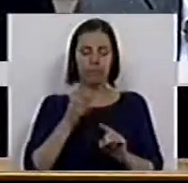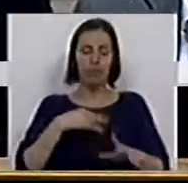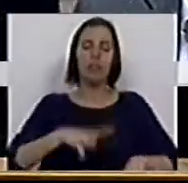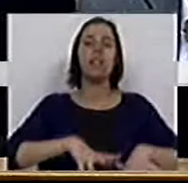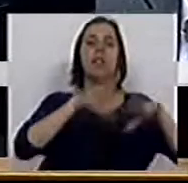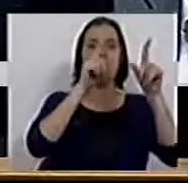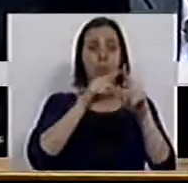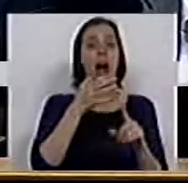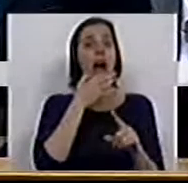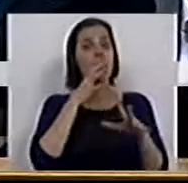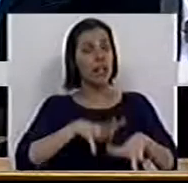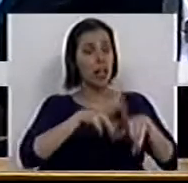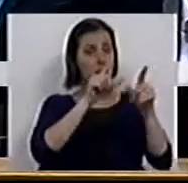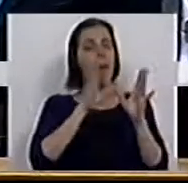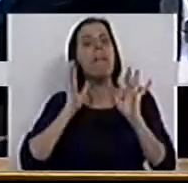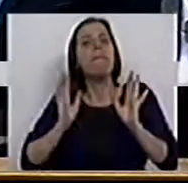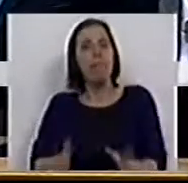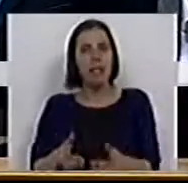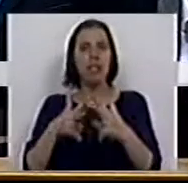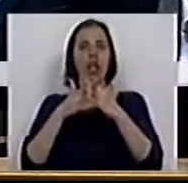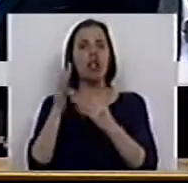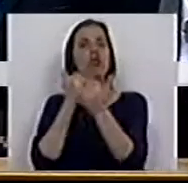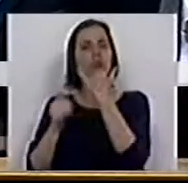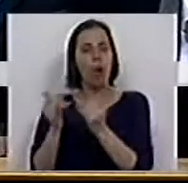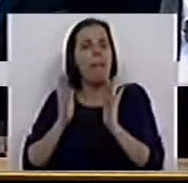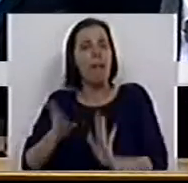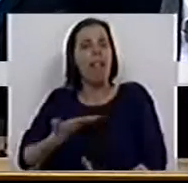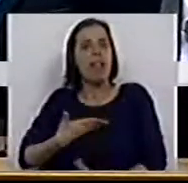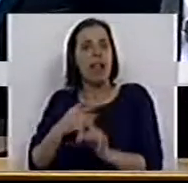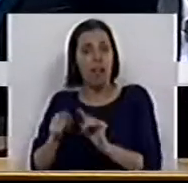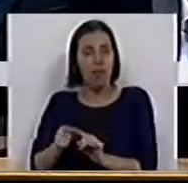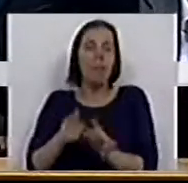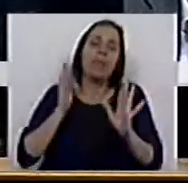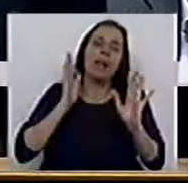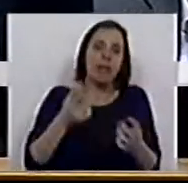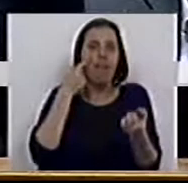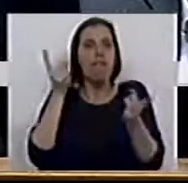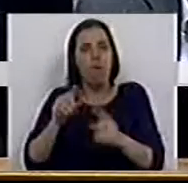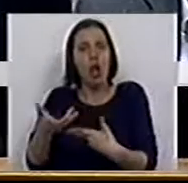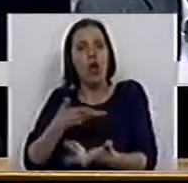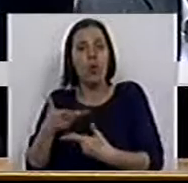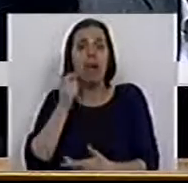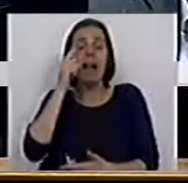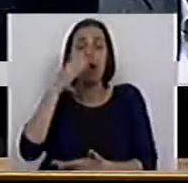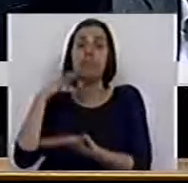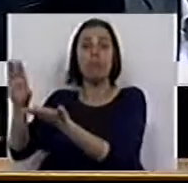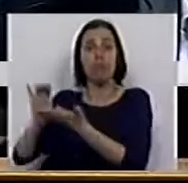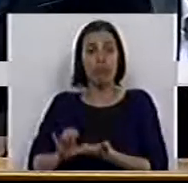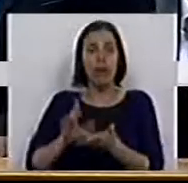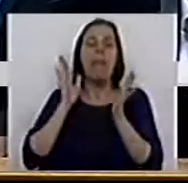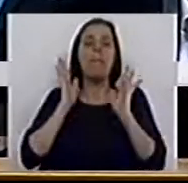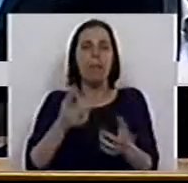crescimento e para existir crescimento tem de haver reestruturação da dívida. É preciso renegociar com os credores e é